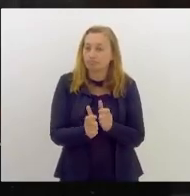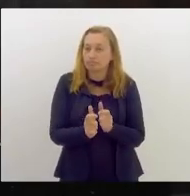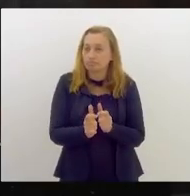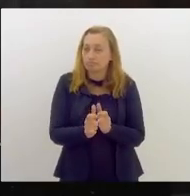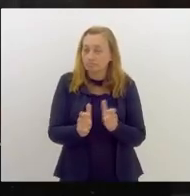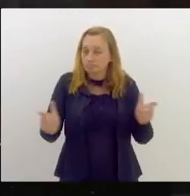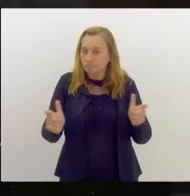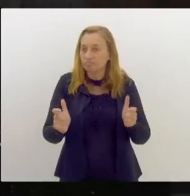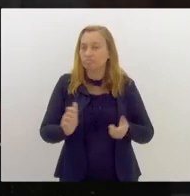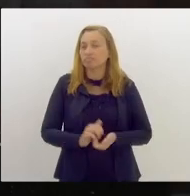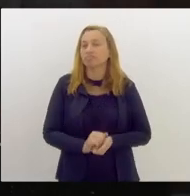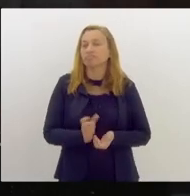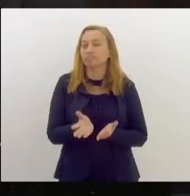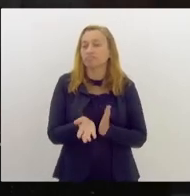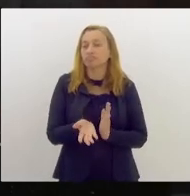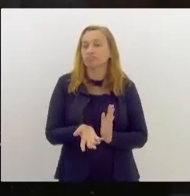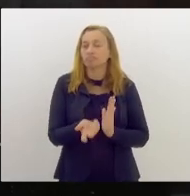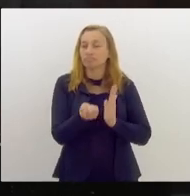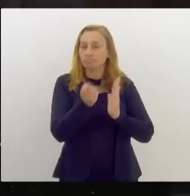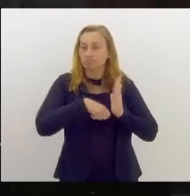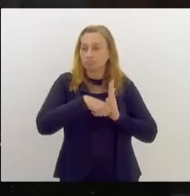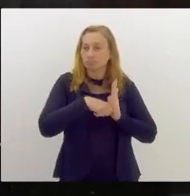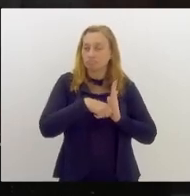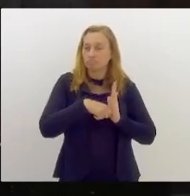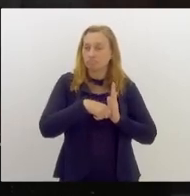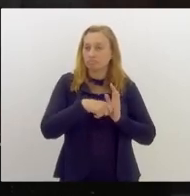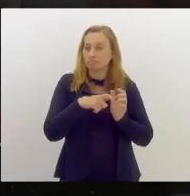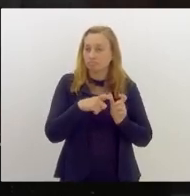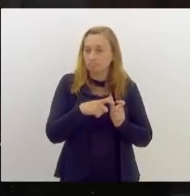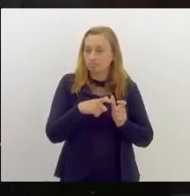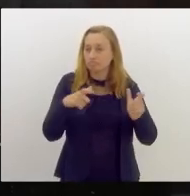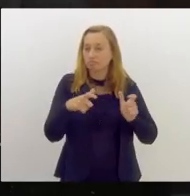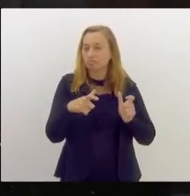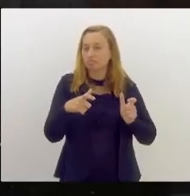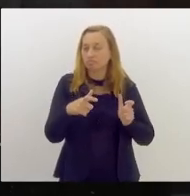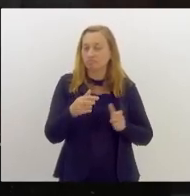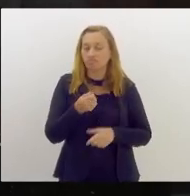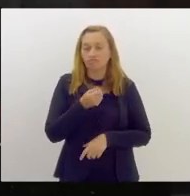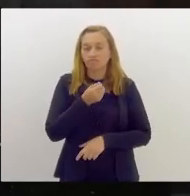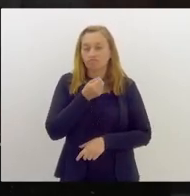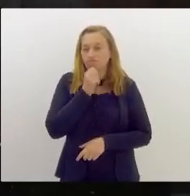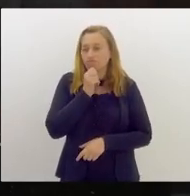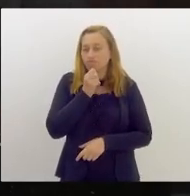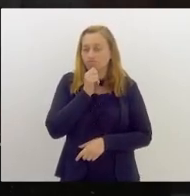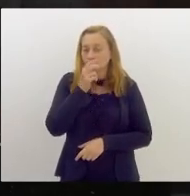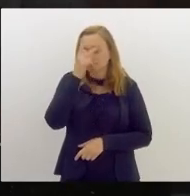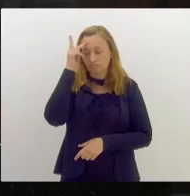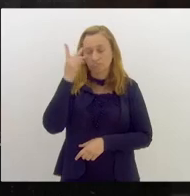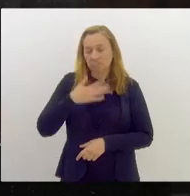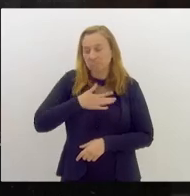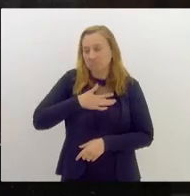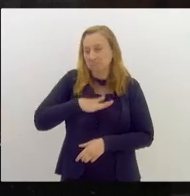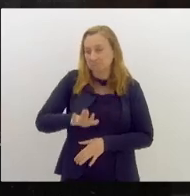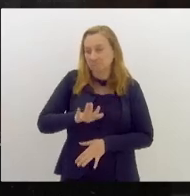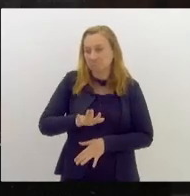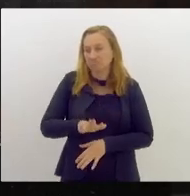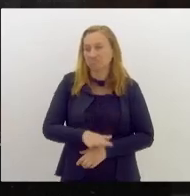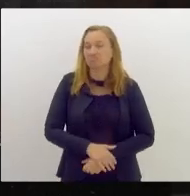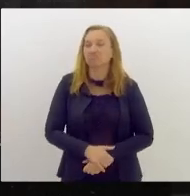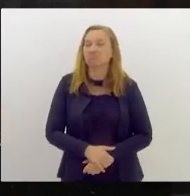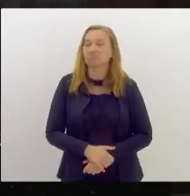então Carga Tributária alta ninguém gosta e ninguém quer